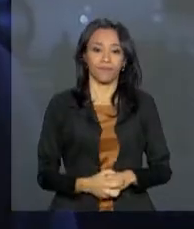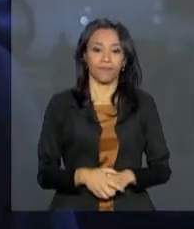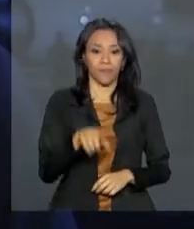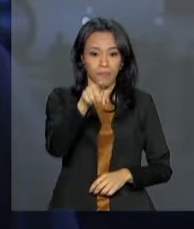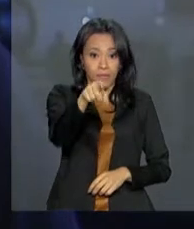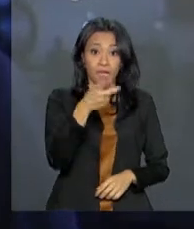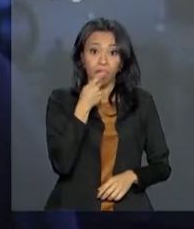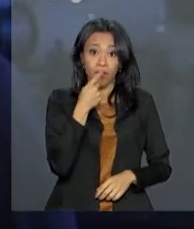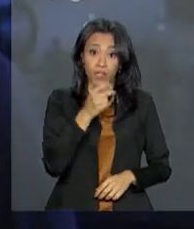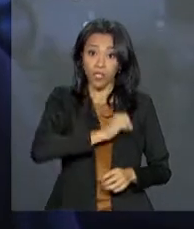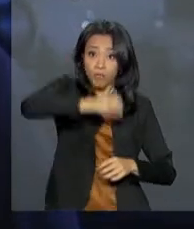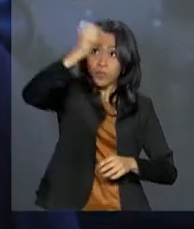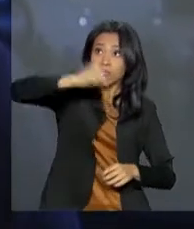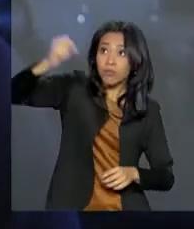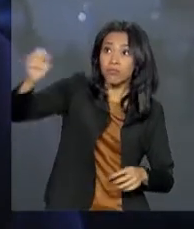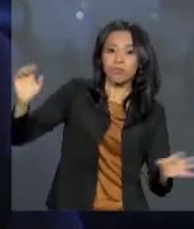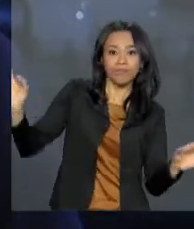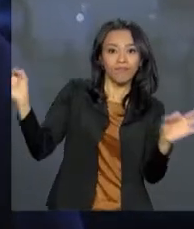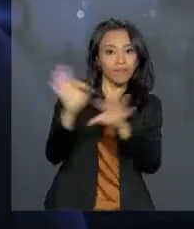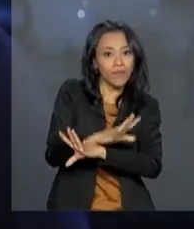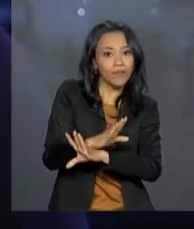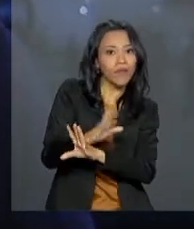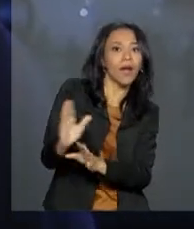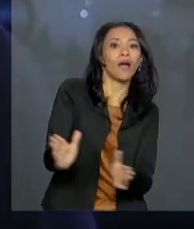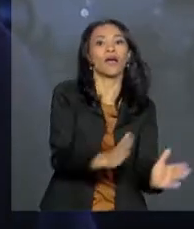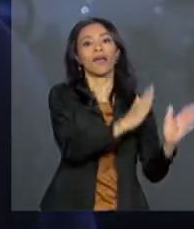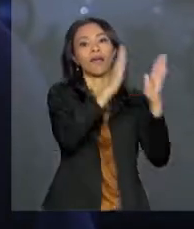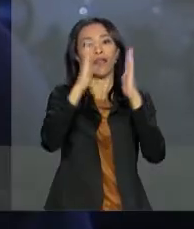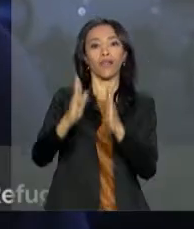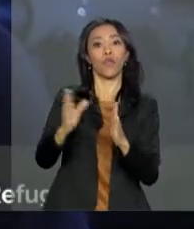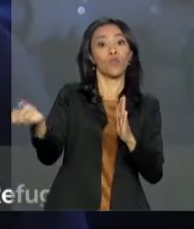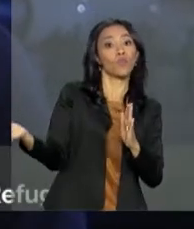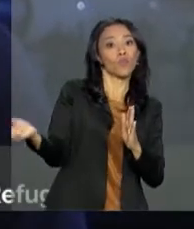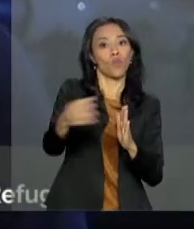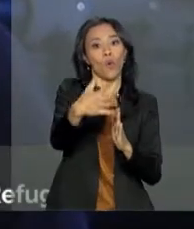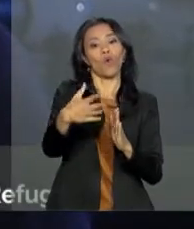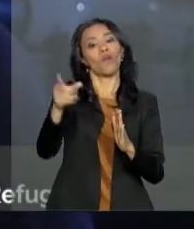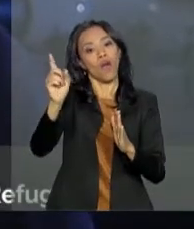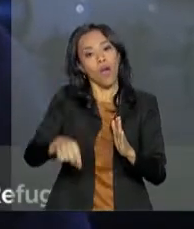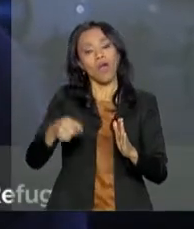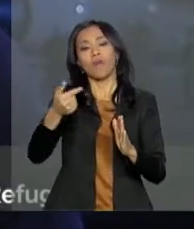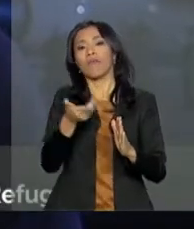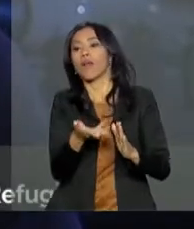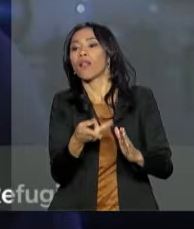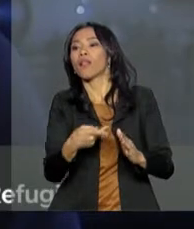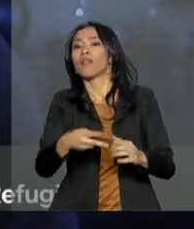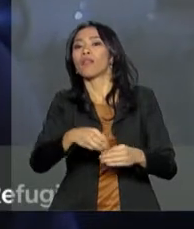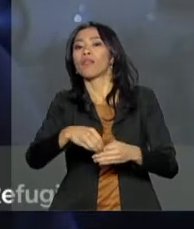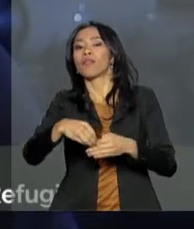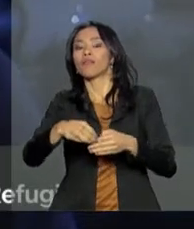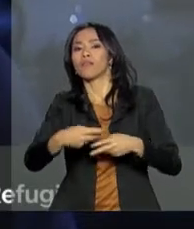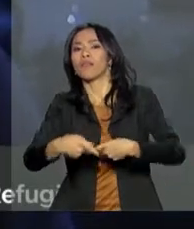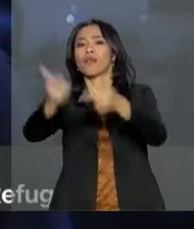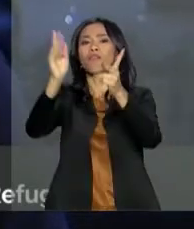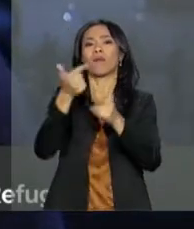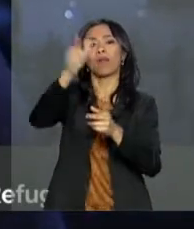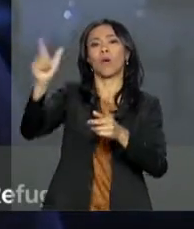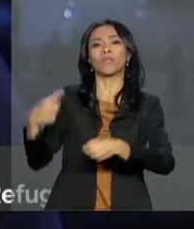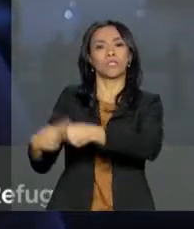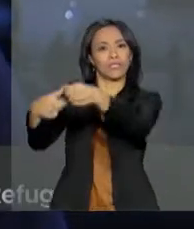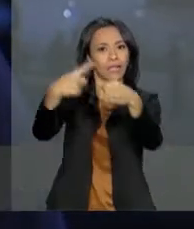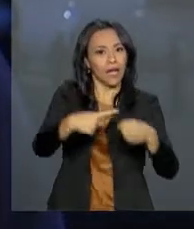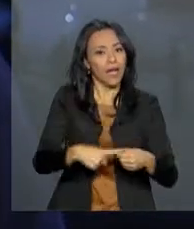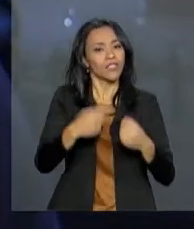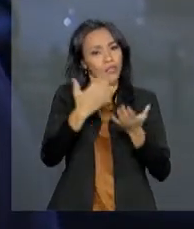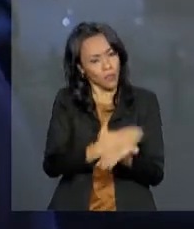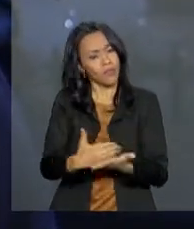interiorização, se fecha esse ciclo e começa outro, que é justamente o deslocamento para uma outra cidade, para um outro estado. Uma espécie de recomeço